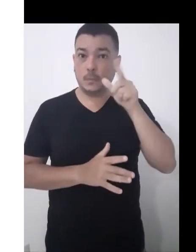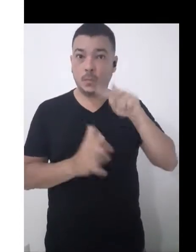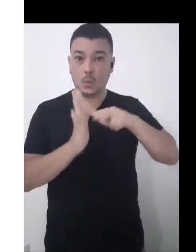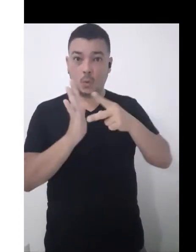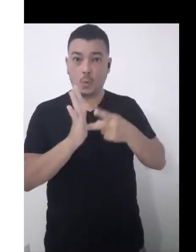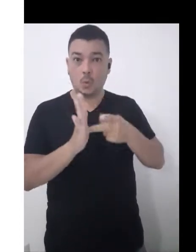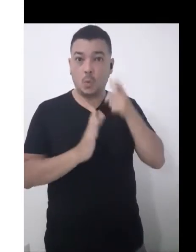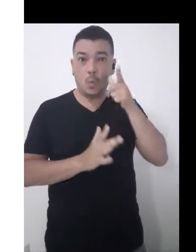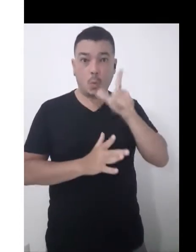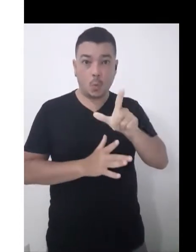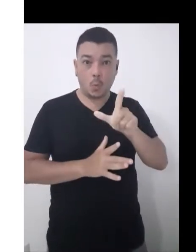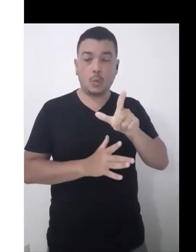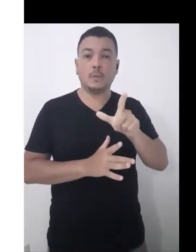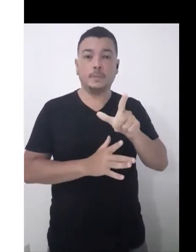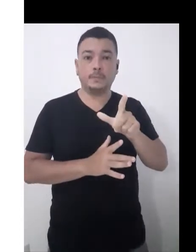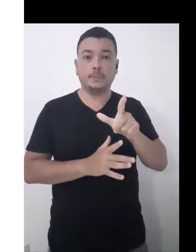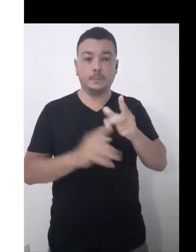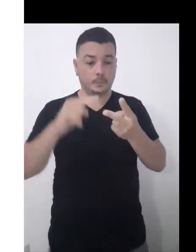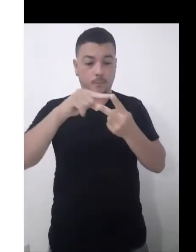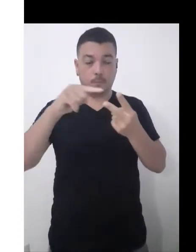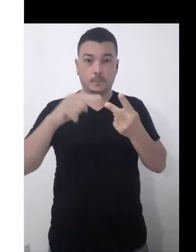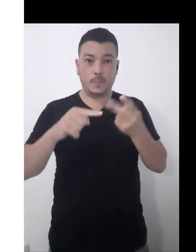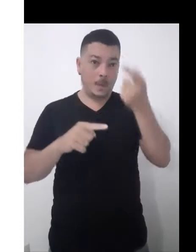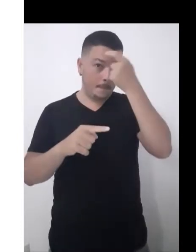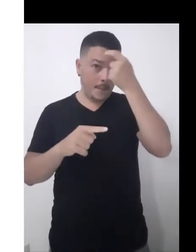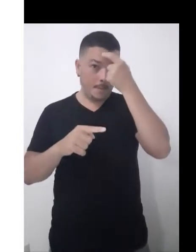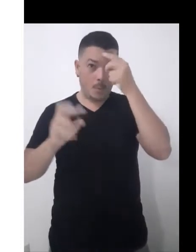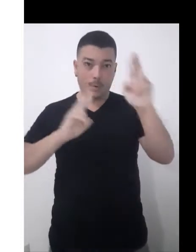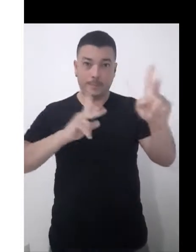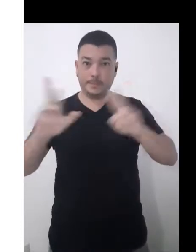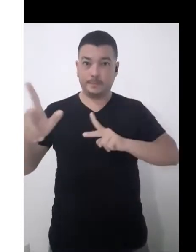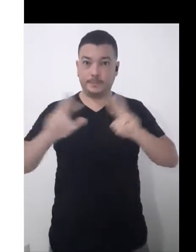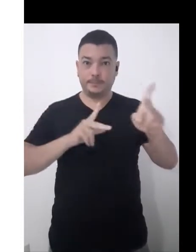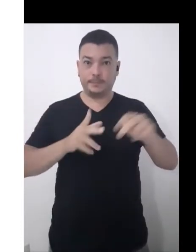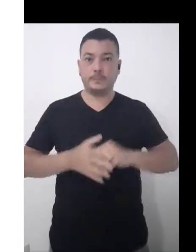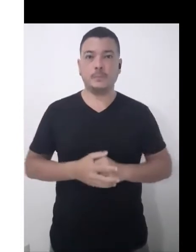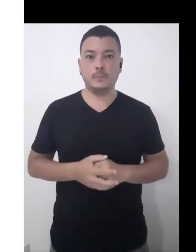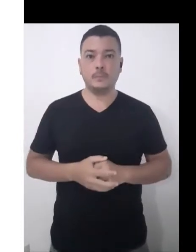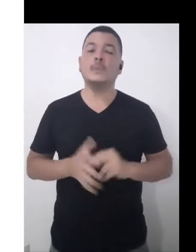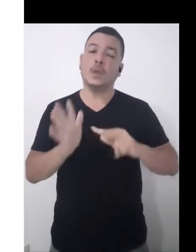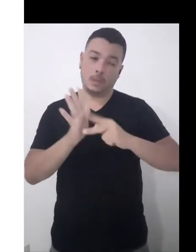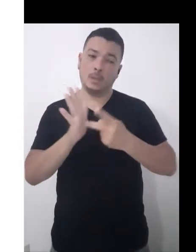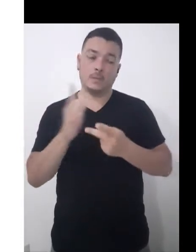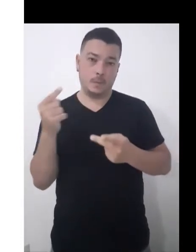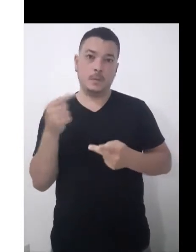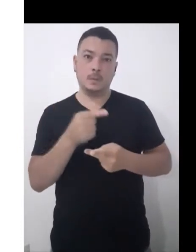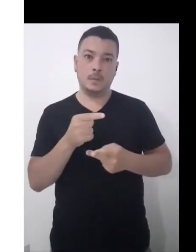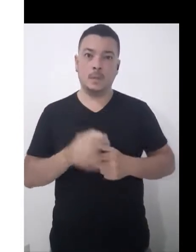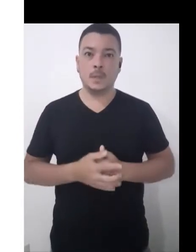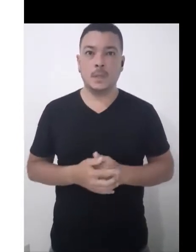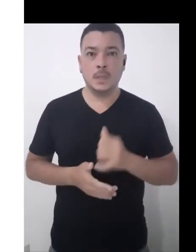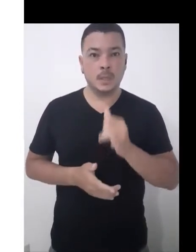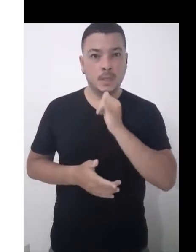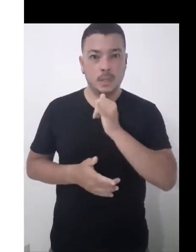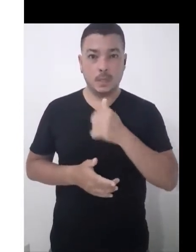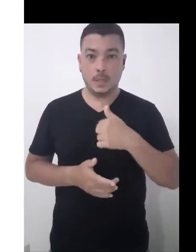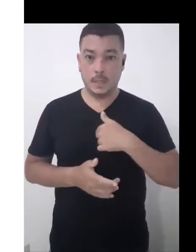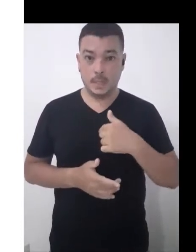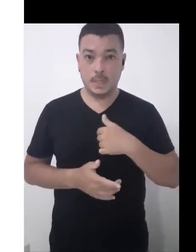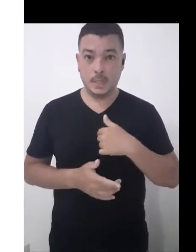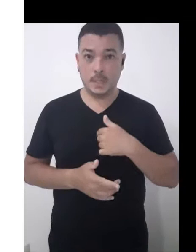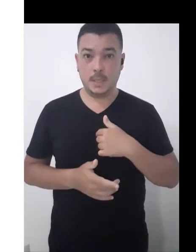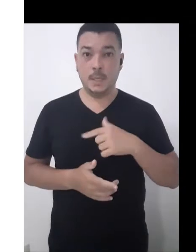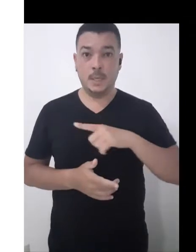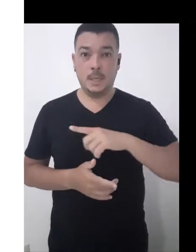mesmo tempo duas memórias diferentes, o termo Dual Channel, né? Significa isso. Então, se eu tenho 8